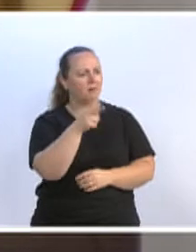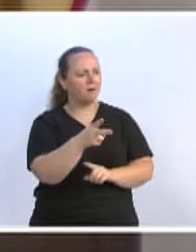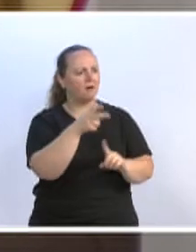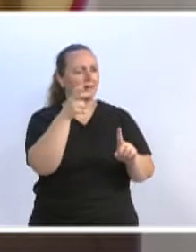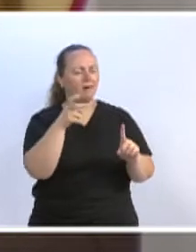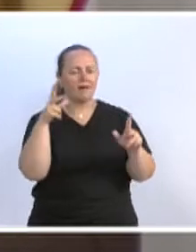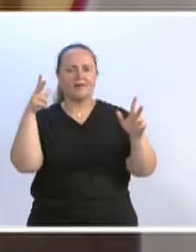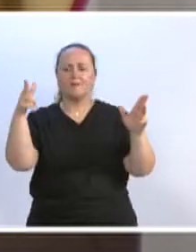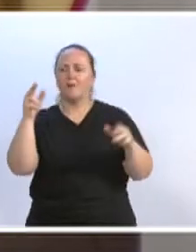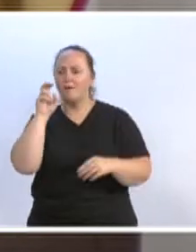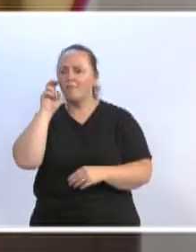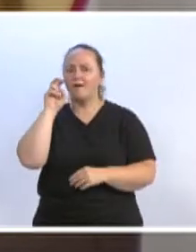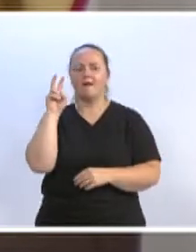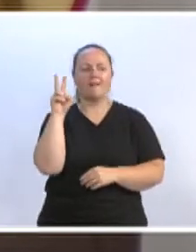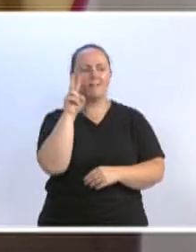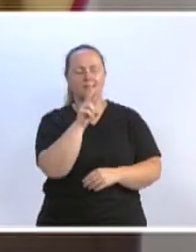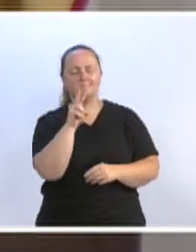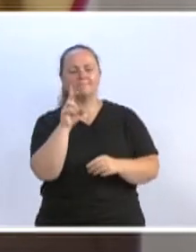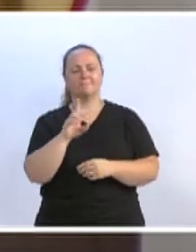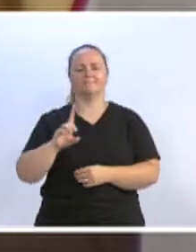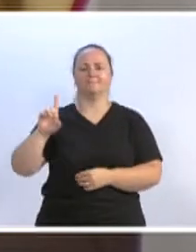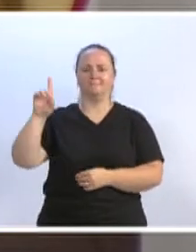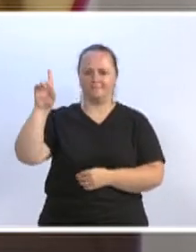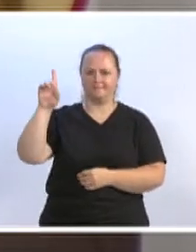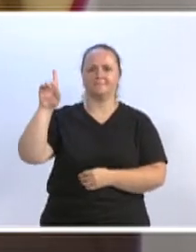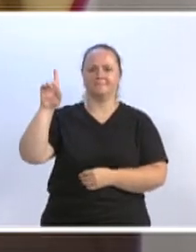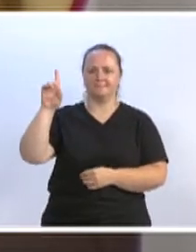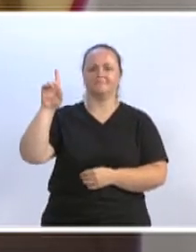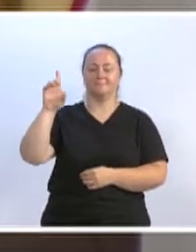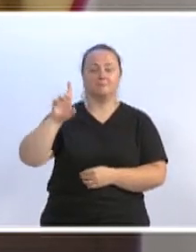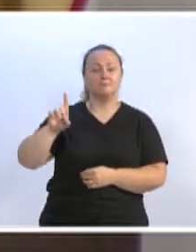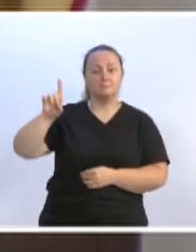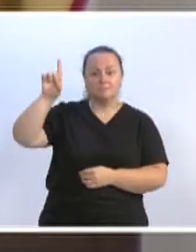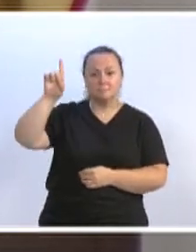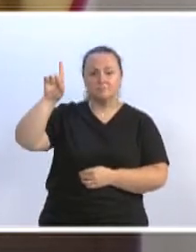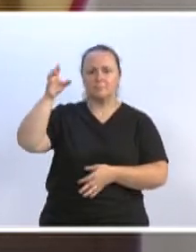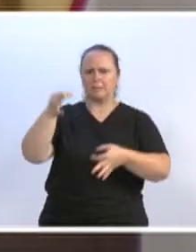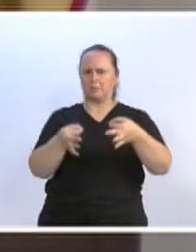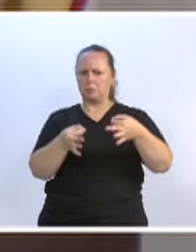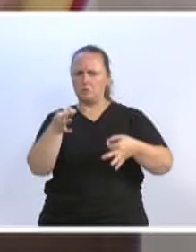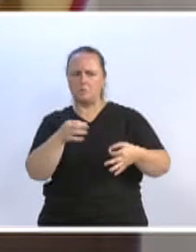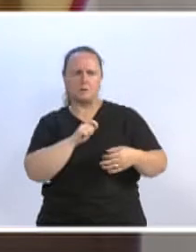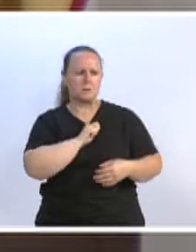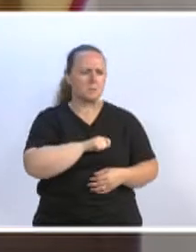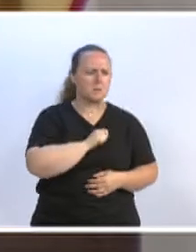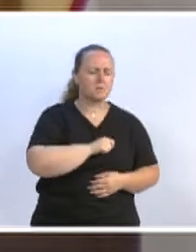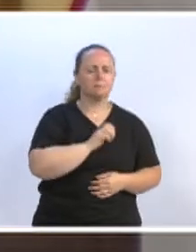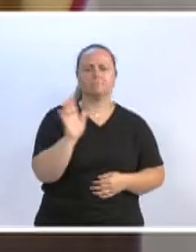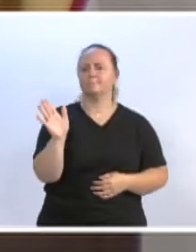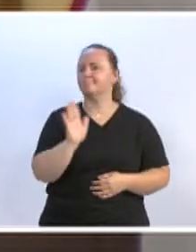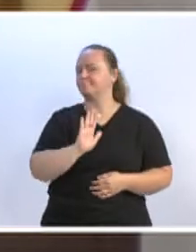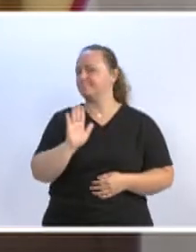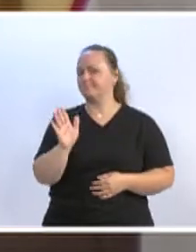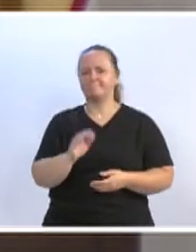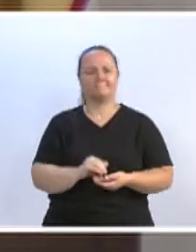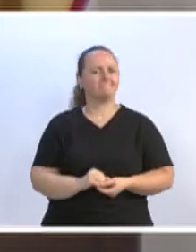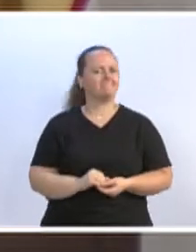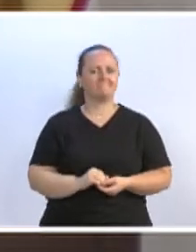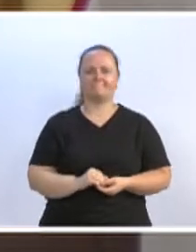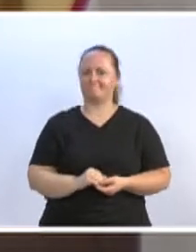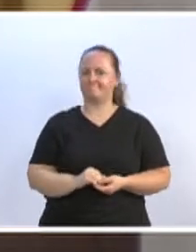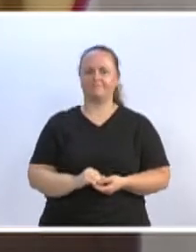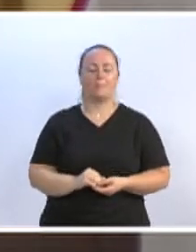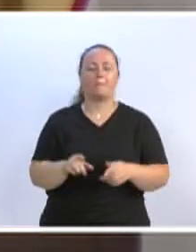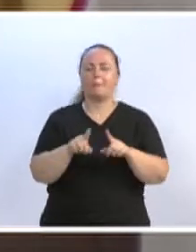juiz perverso. Deus é um Deus de amor, que como criança vem dizer a cada um de nós, eu